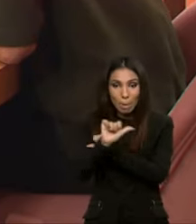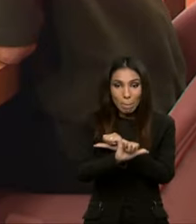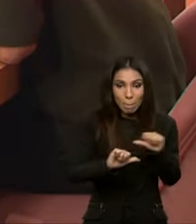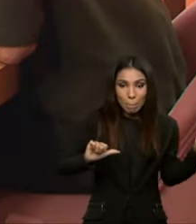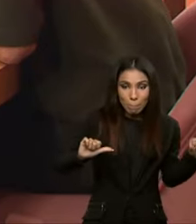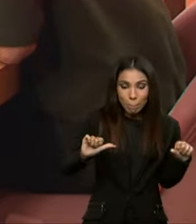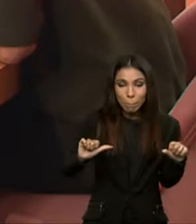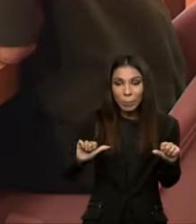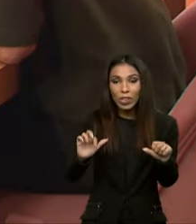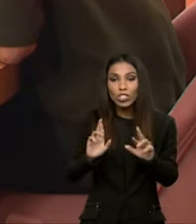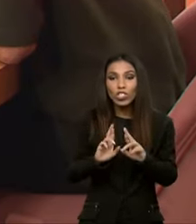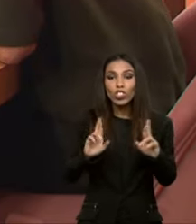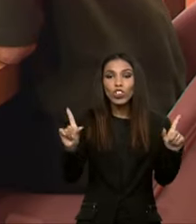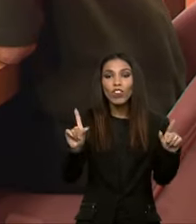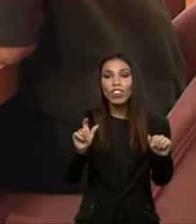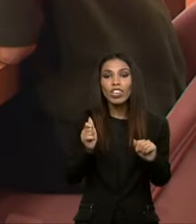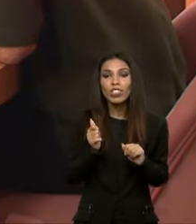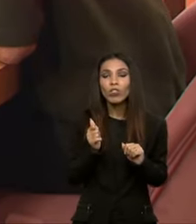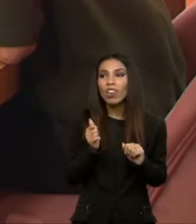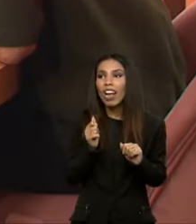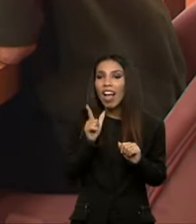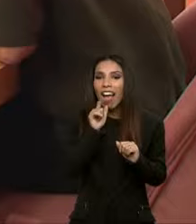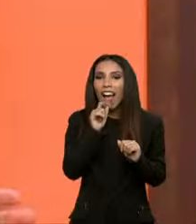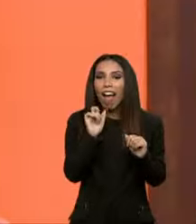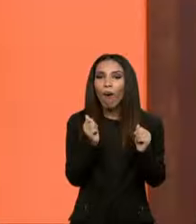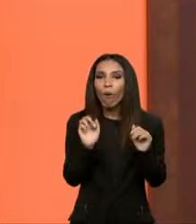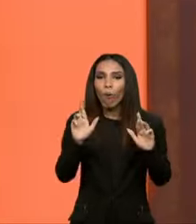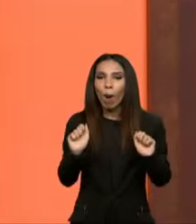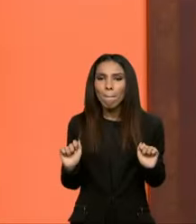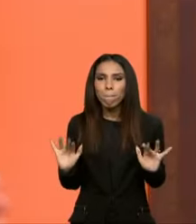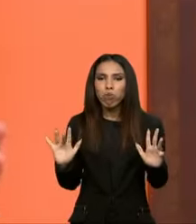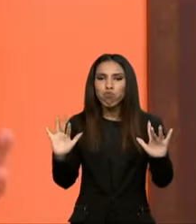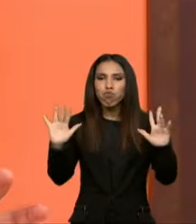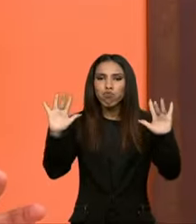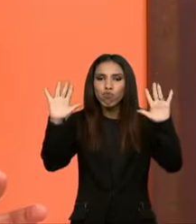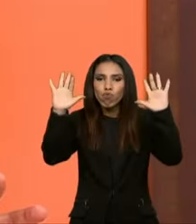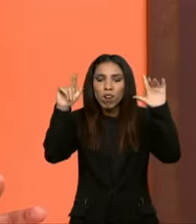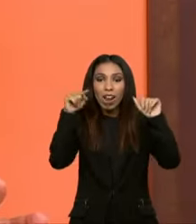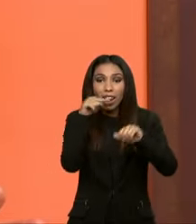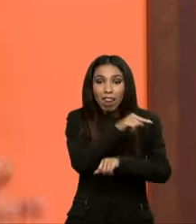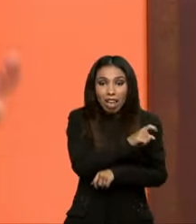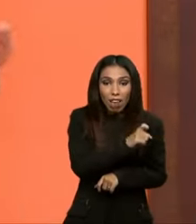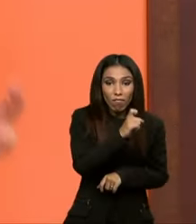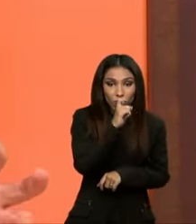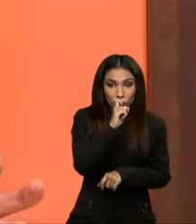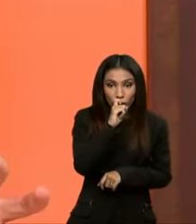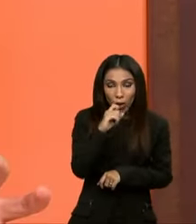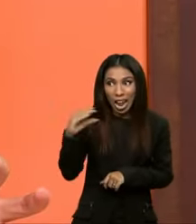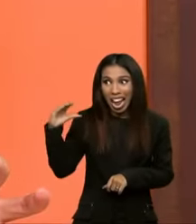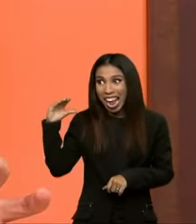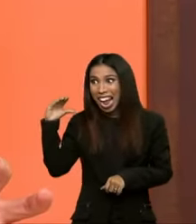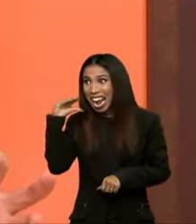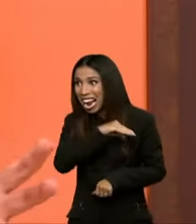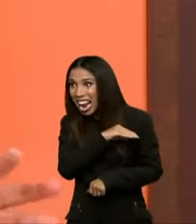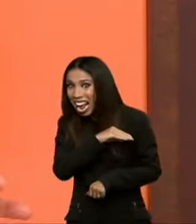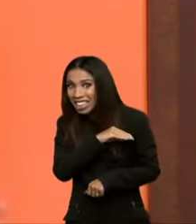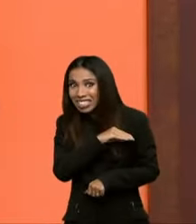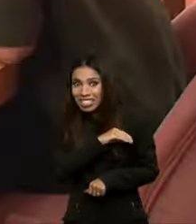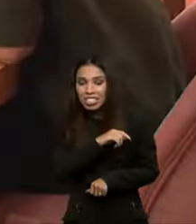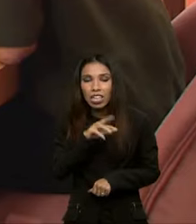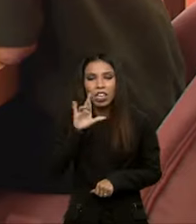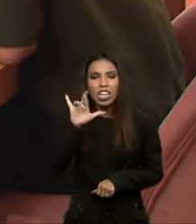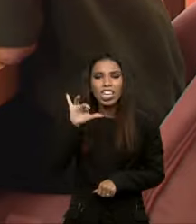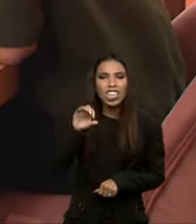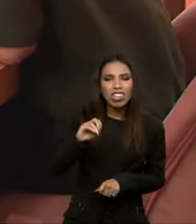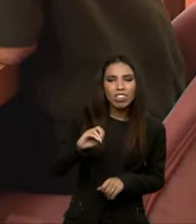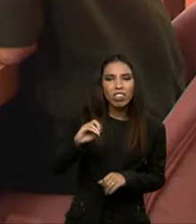diferença de umidade... De umidade, E a loucura... E lá é assim, frio e calor. O Rio ainda